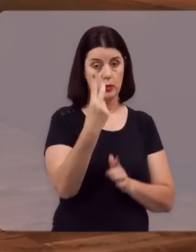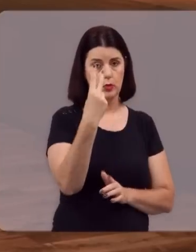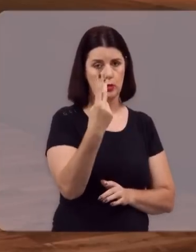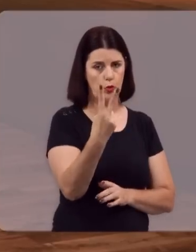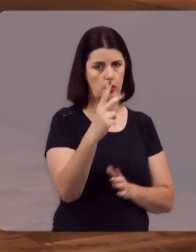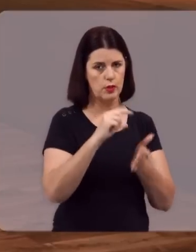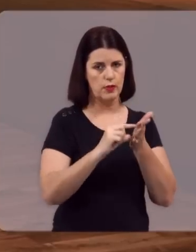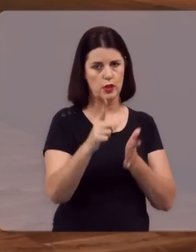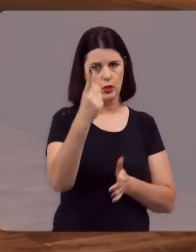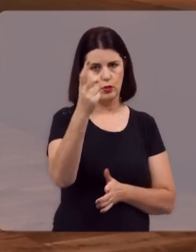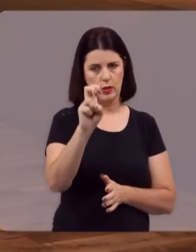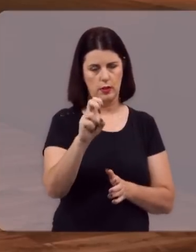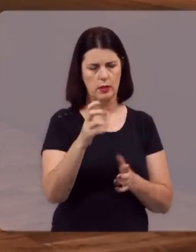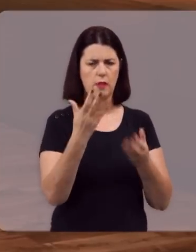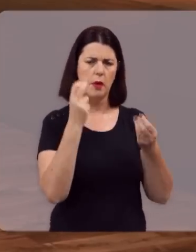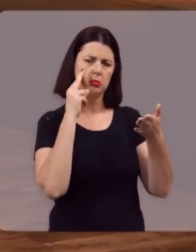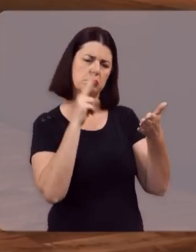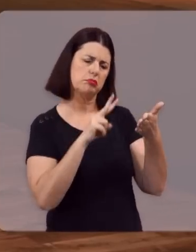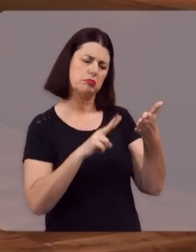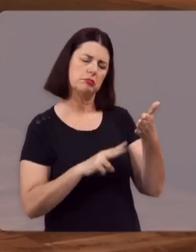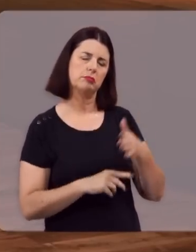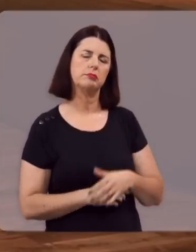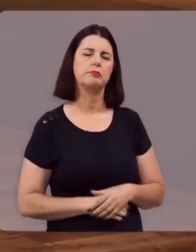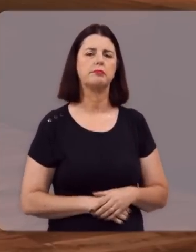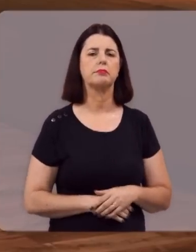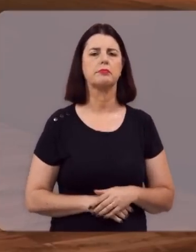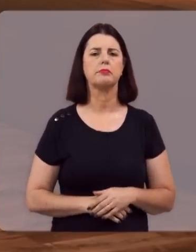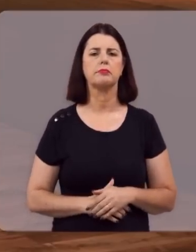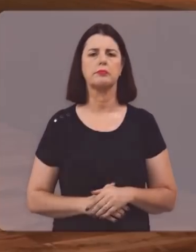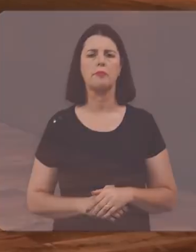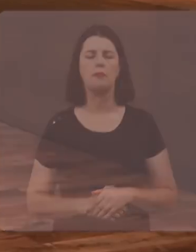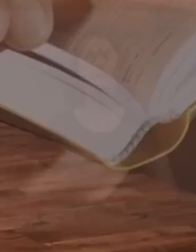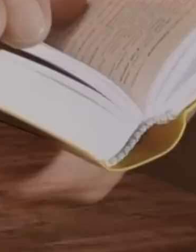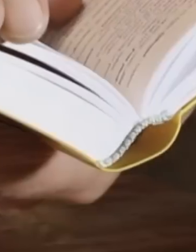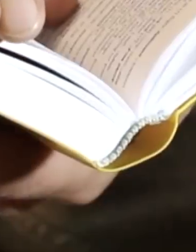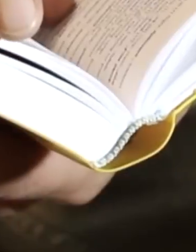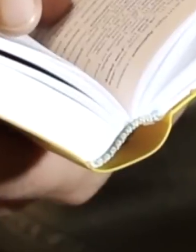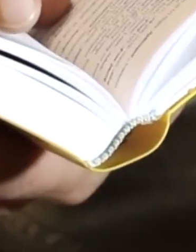2:15. Vamos ouvir a leitura deste texto.